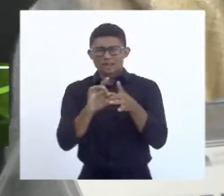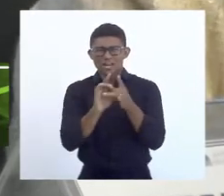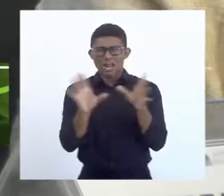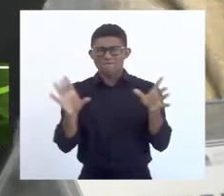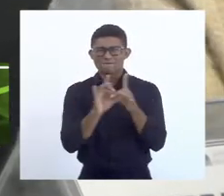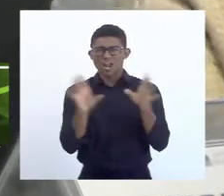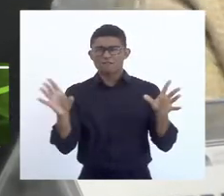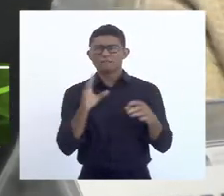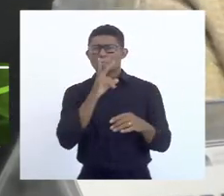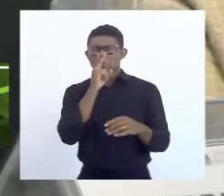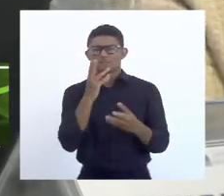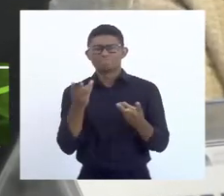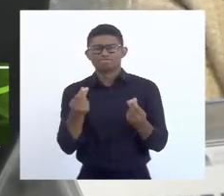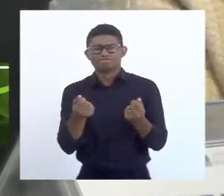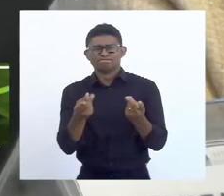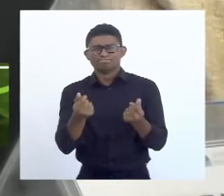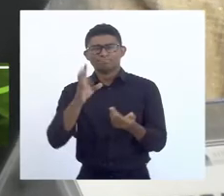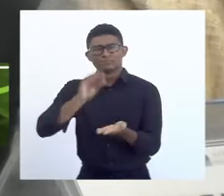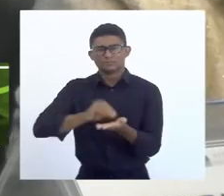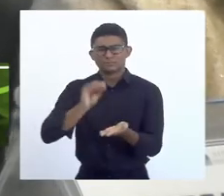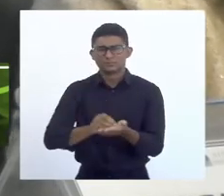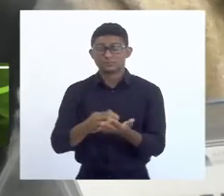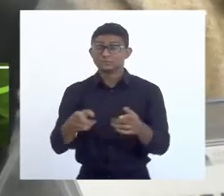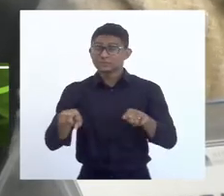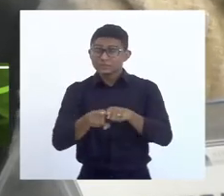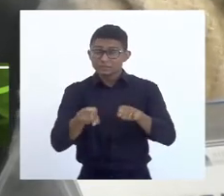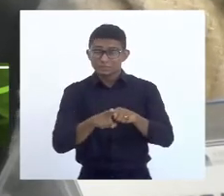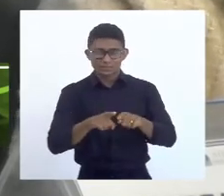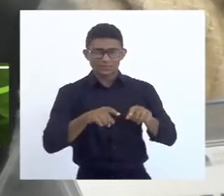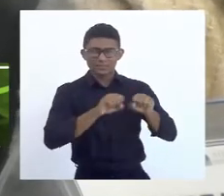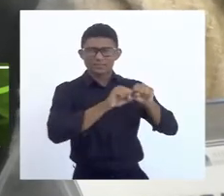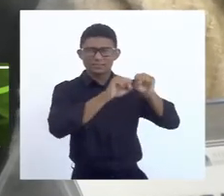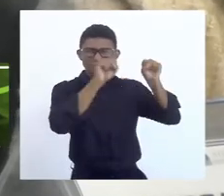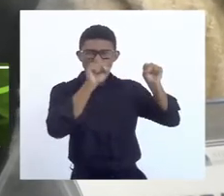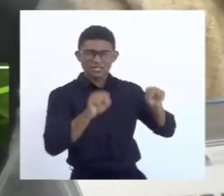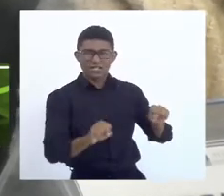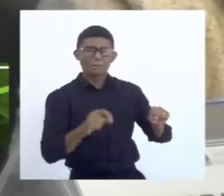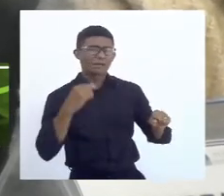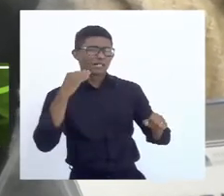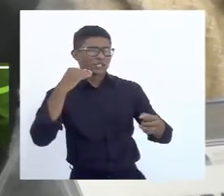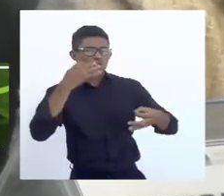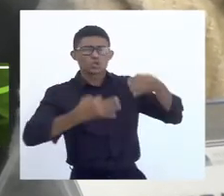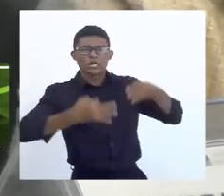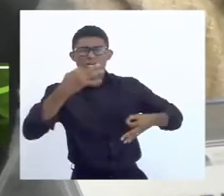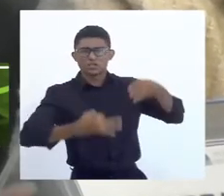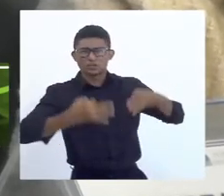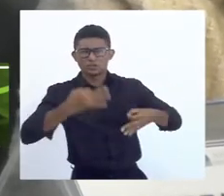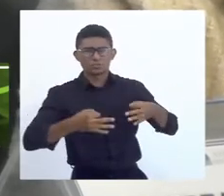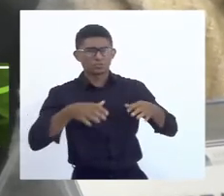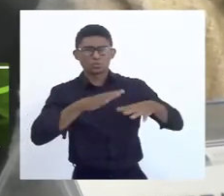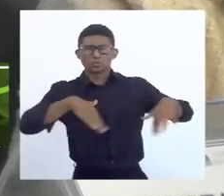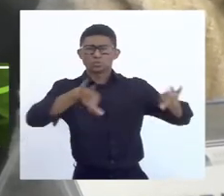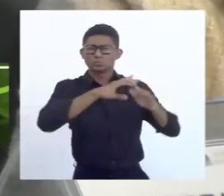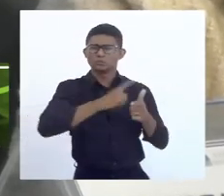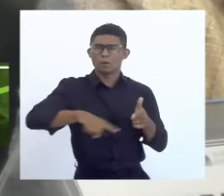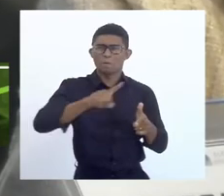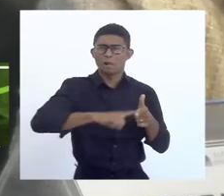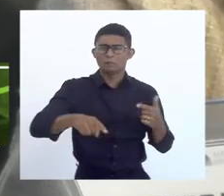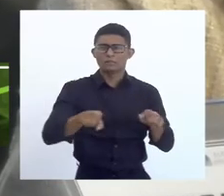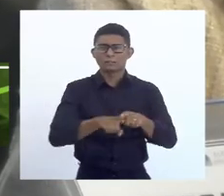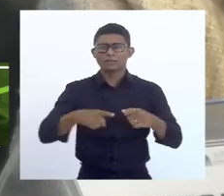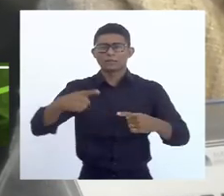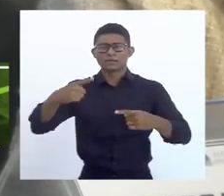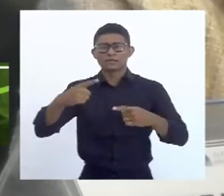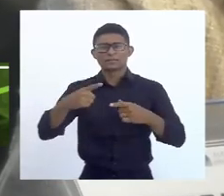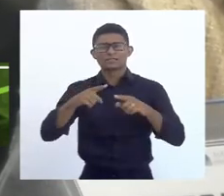sobre os problemas desse sistema jurídico, desse sistema político.